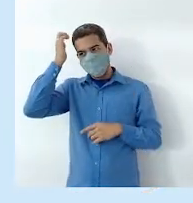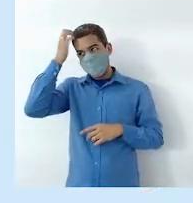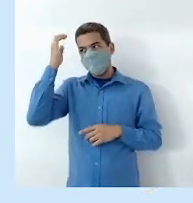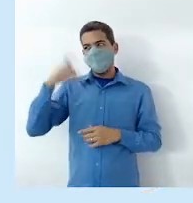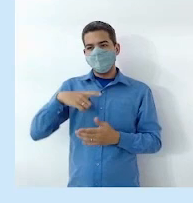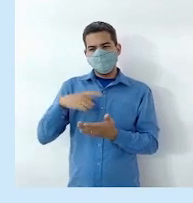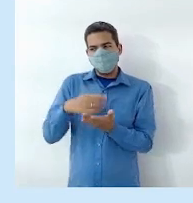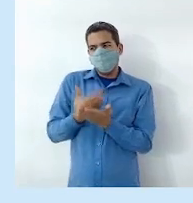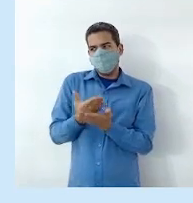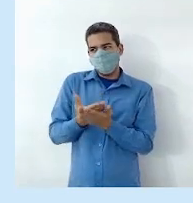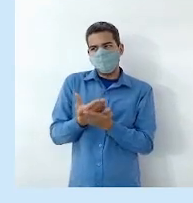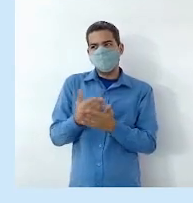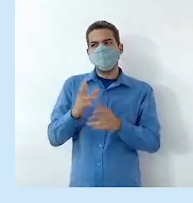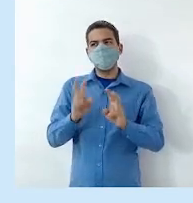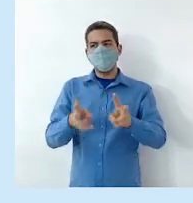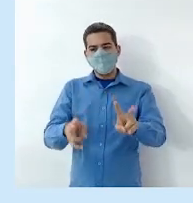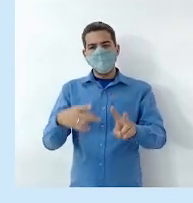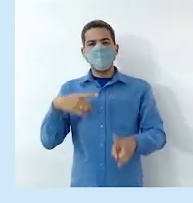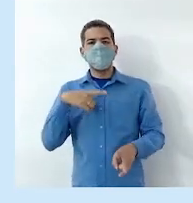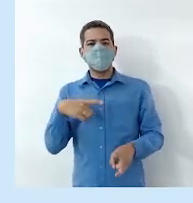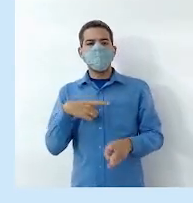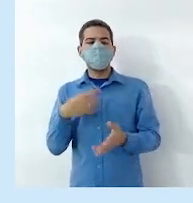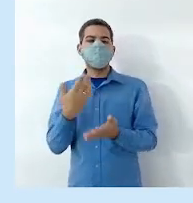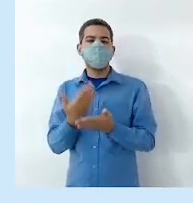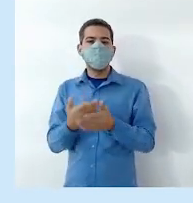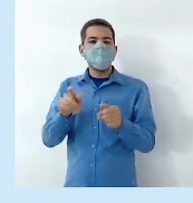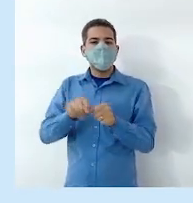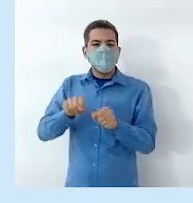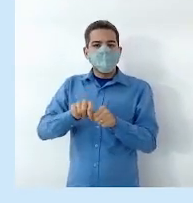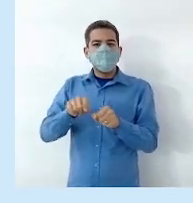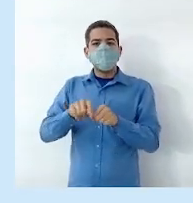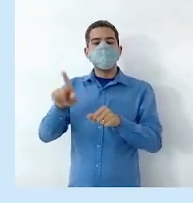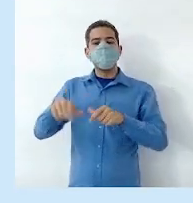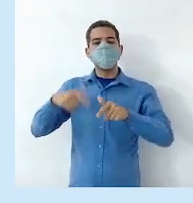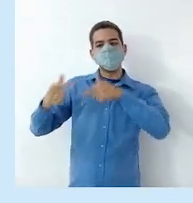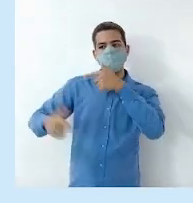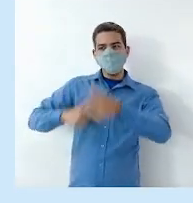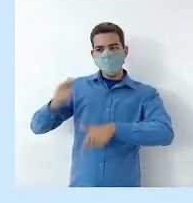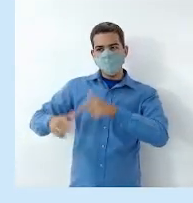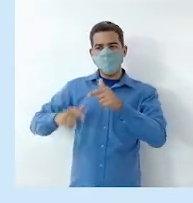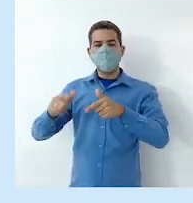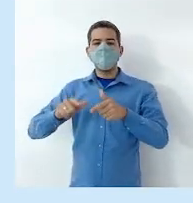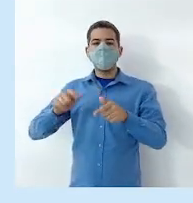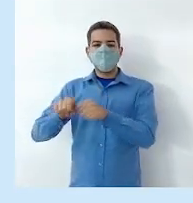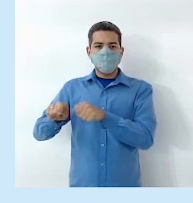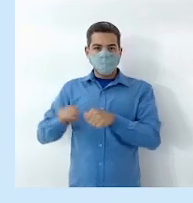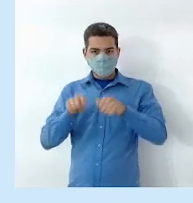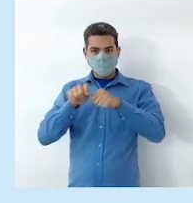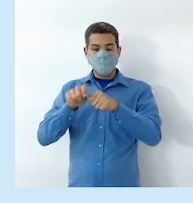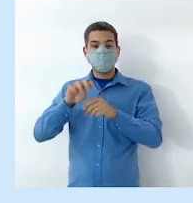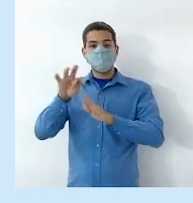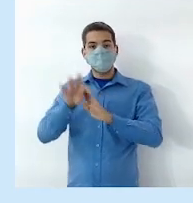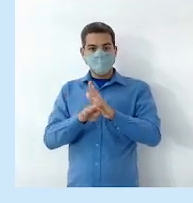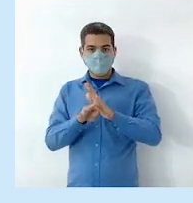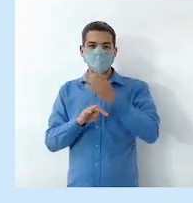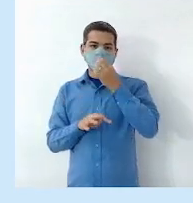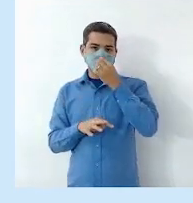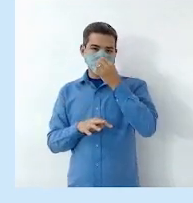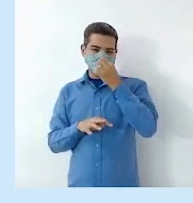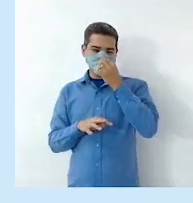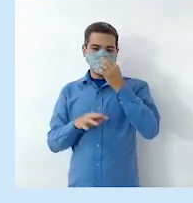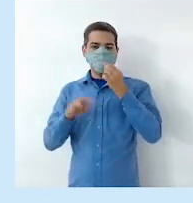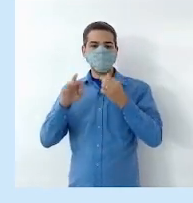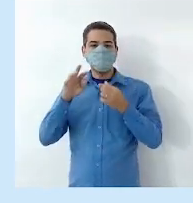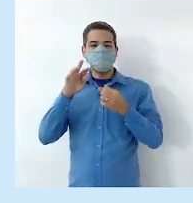sempre surgir uma atividade para vocês, a gente vai também trabalhar com a produção desses textos narrativos